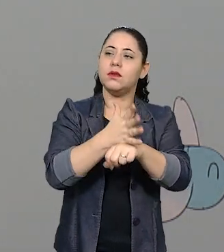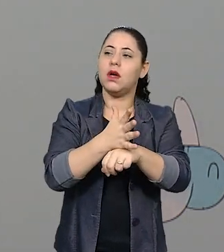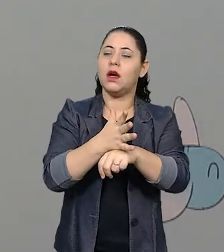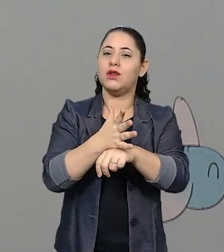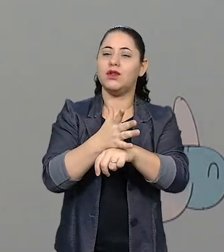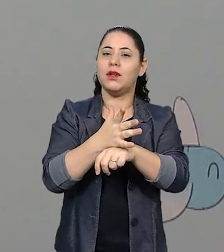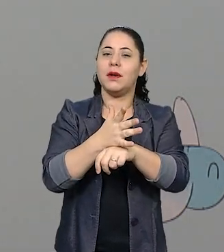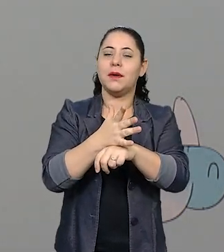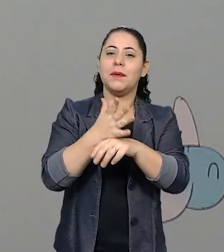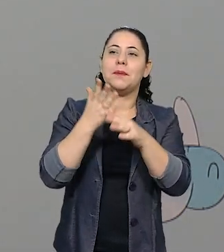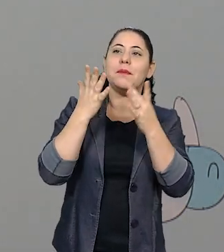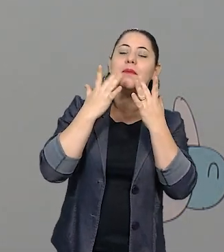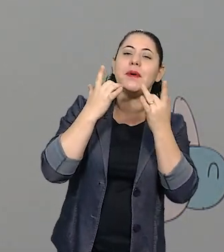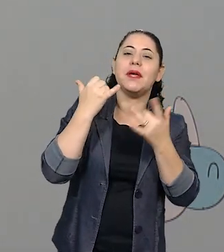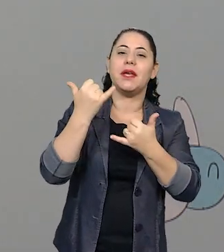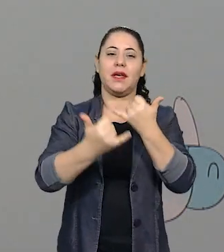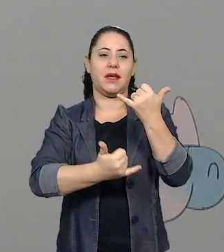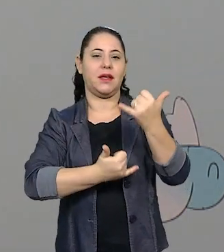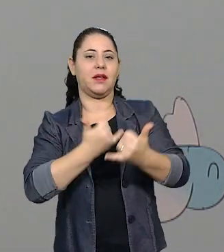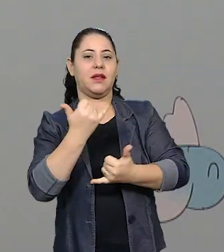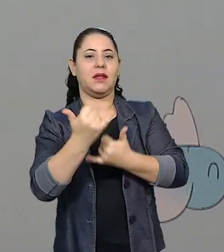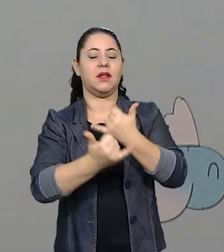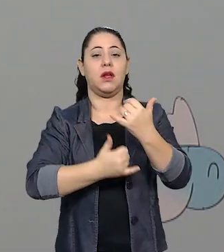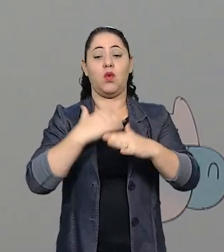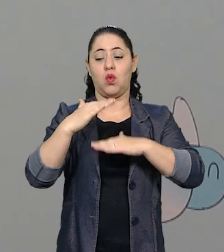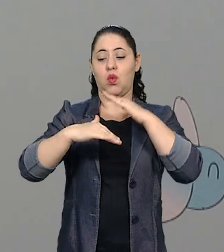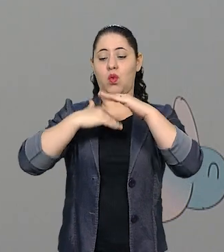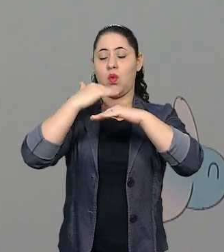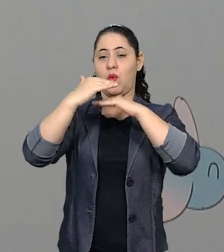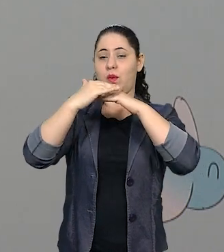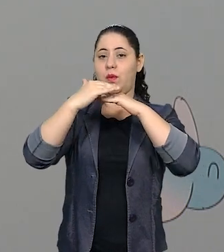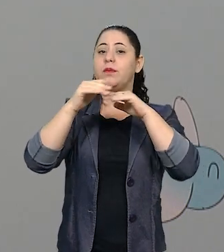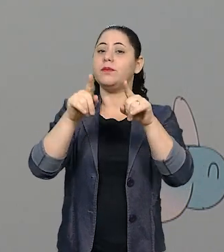com as auxiliares de desenvolvimento infantil, que tem